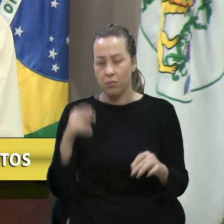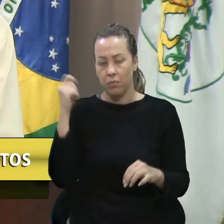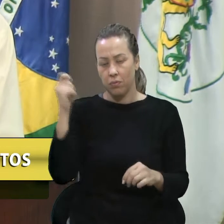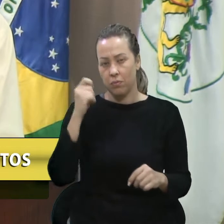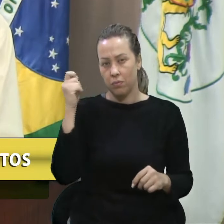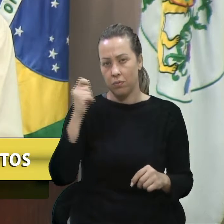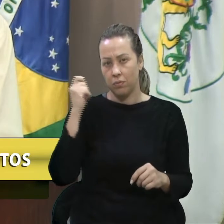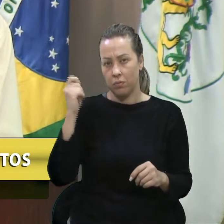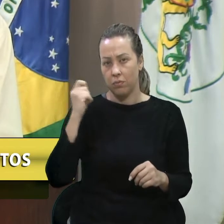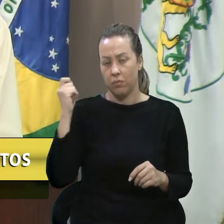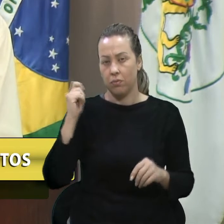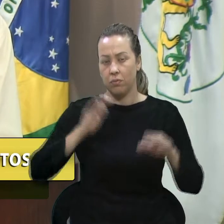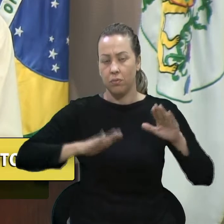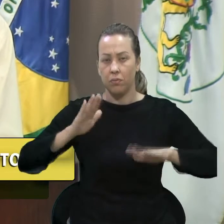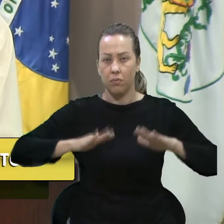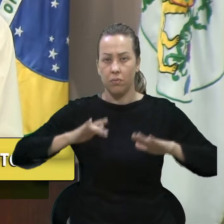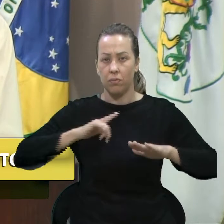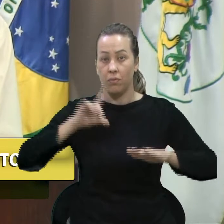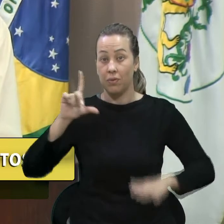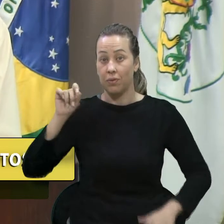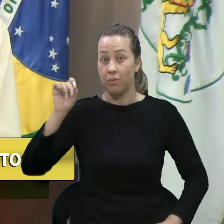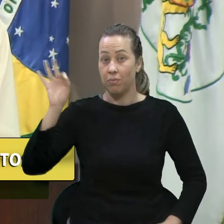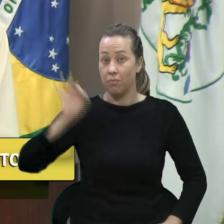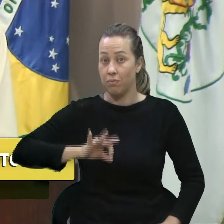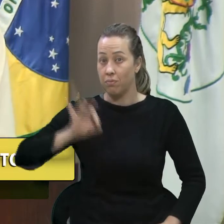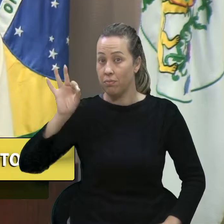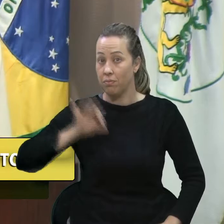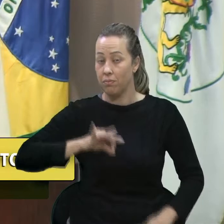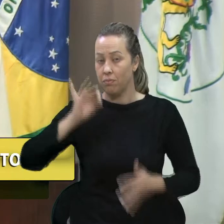do Sul é 10%,